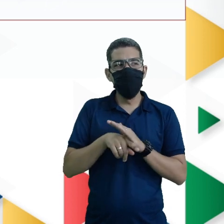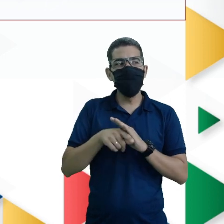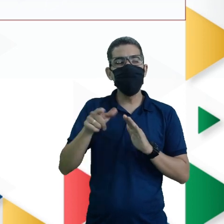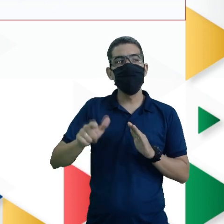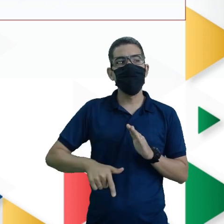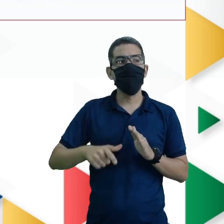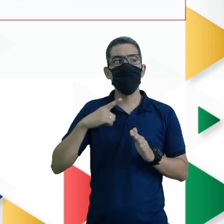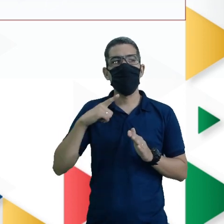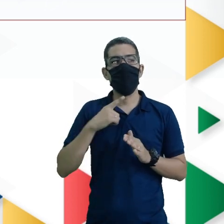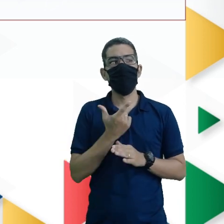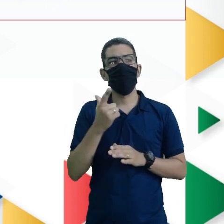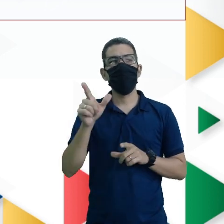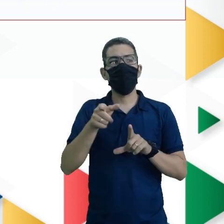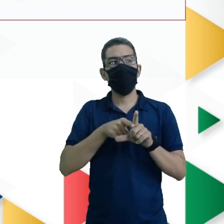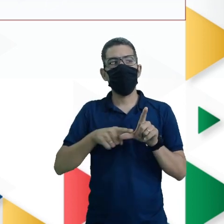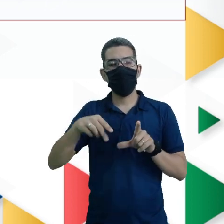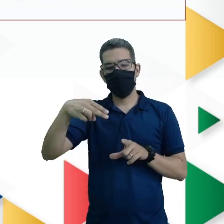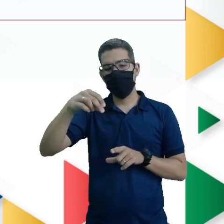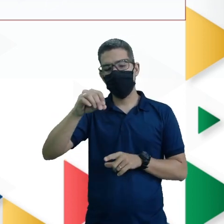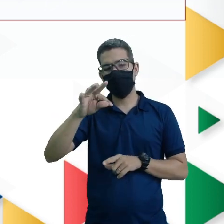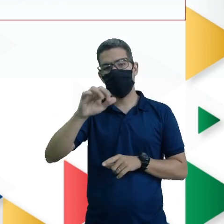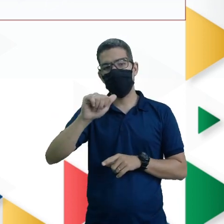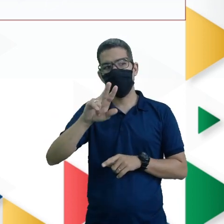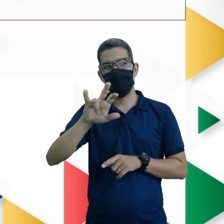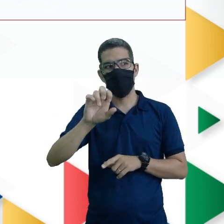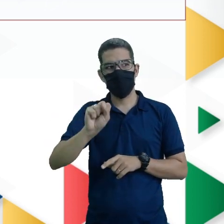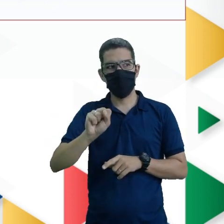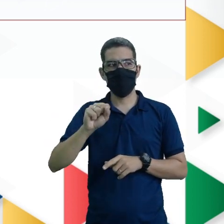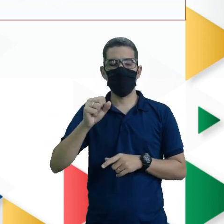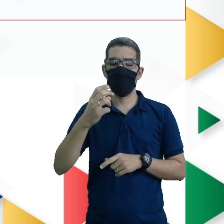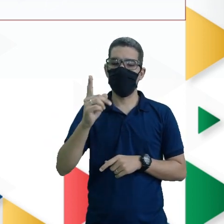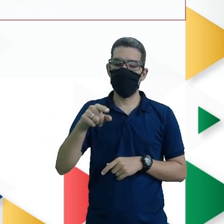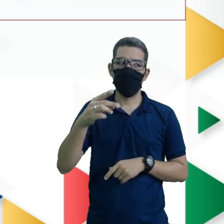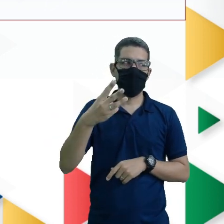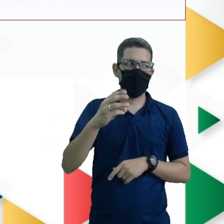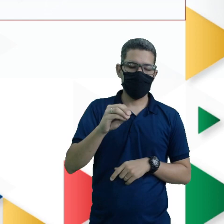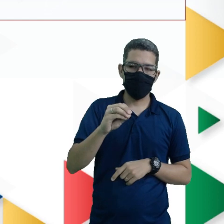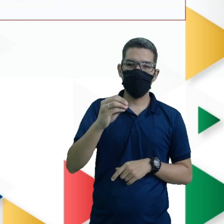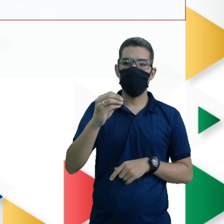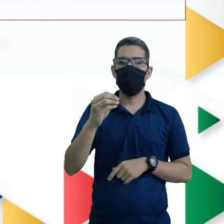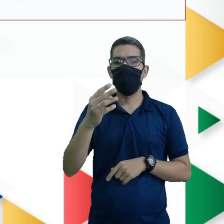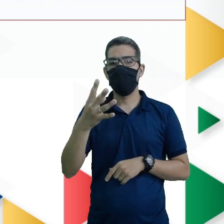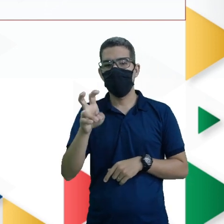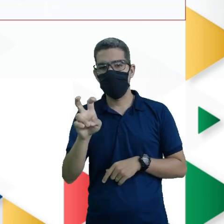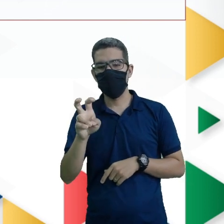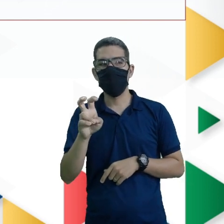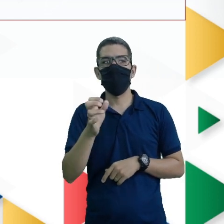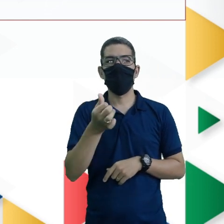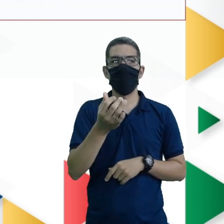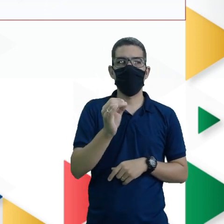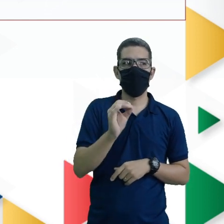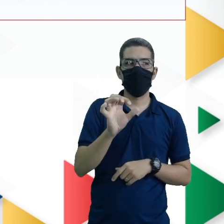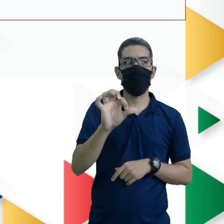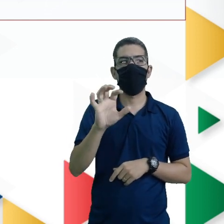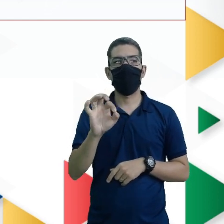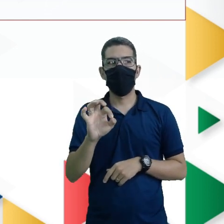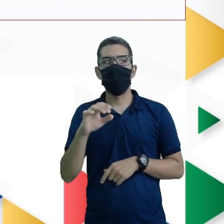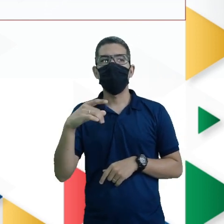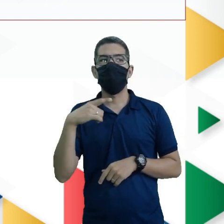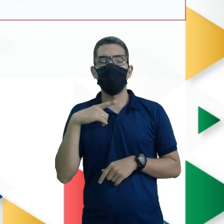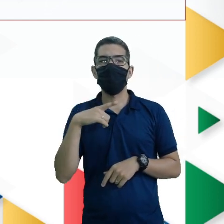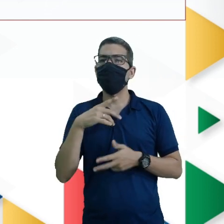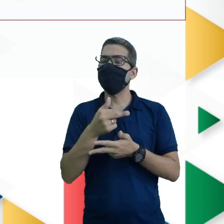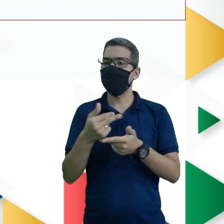ângulos notáveis. 30, 45, 60 e 90. Por serem utilizados com frequência, em diversas